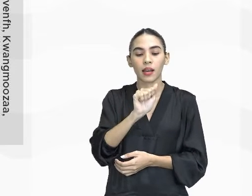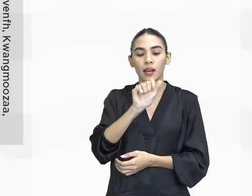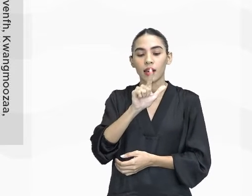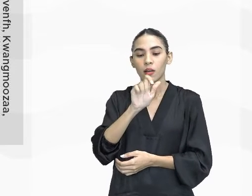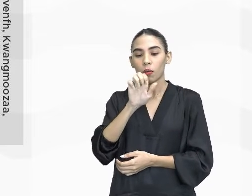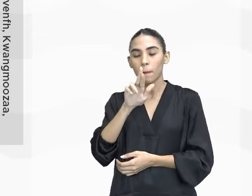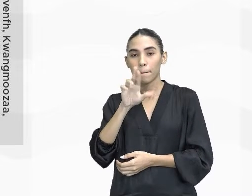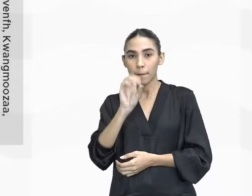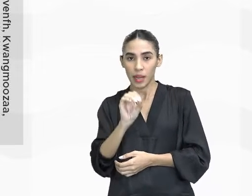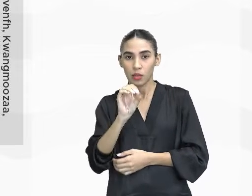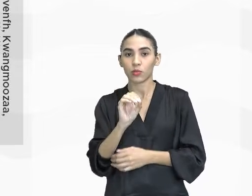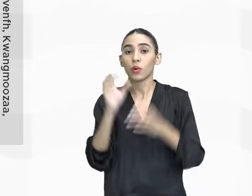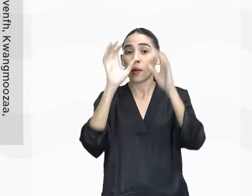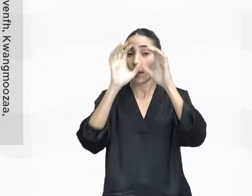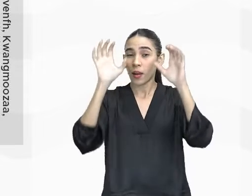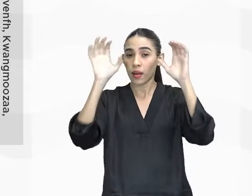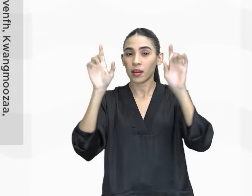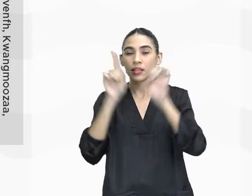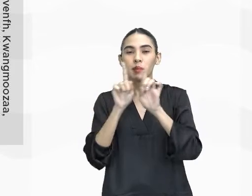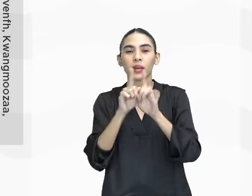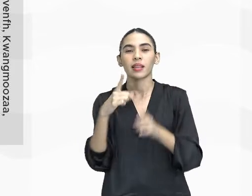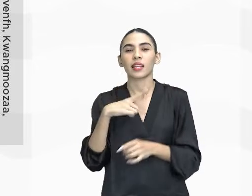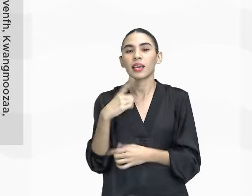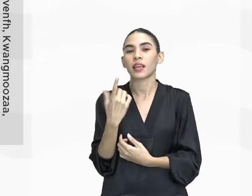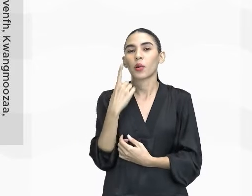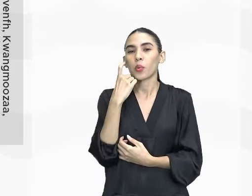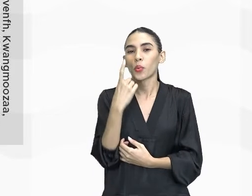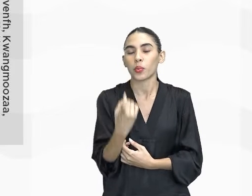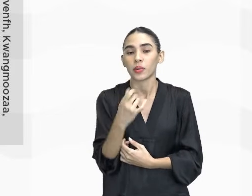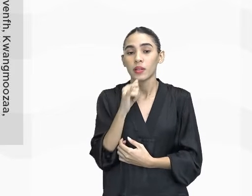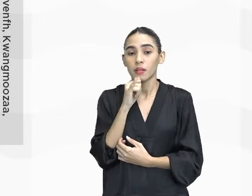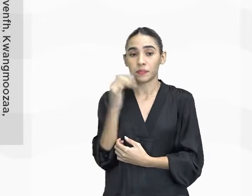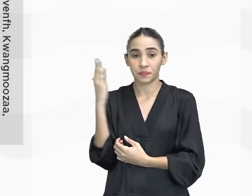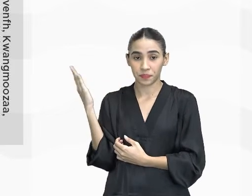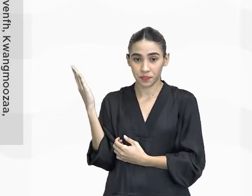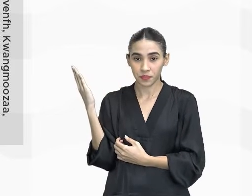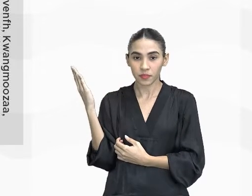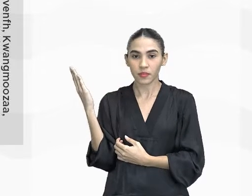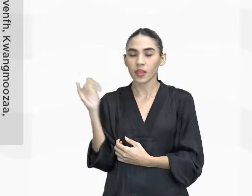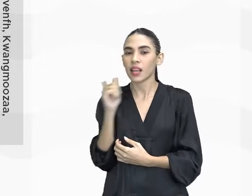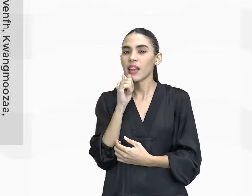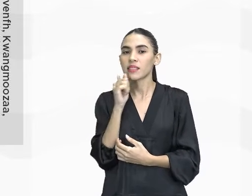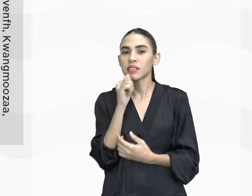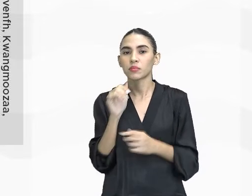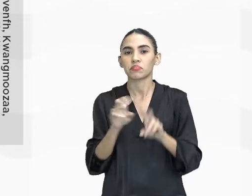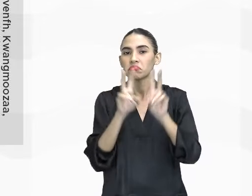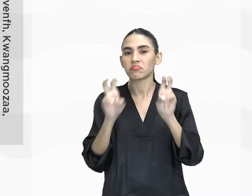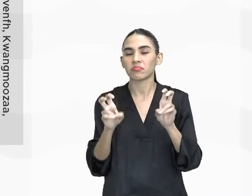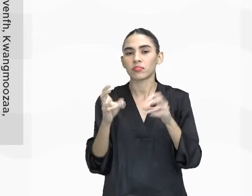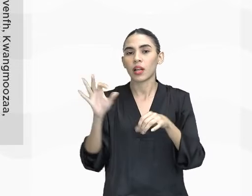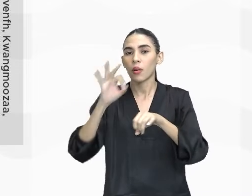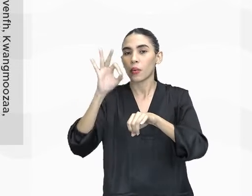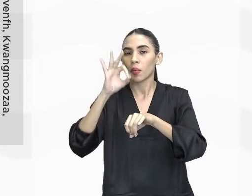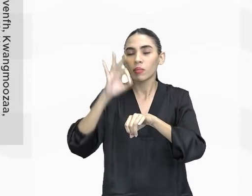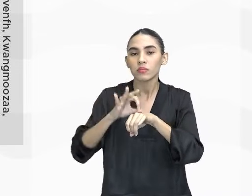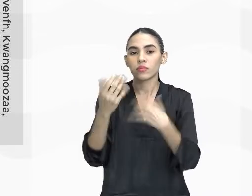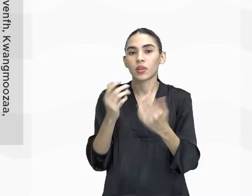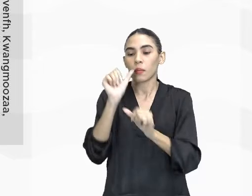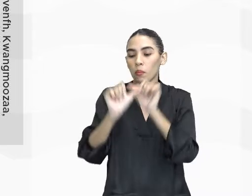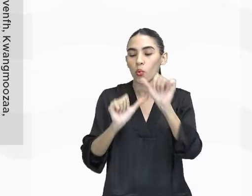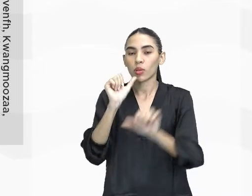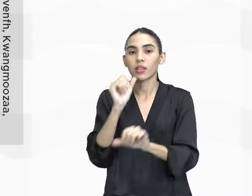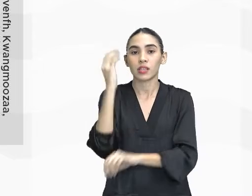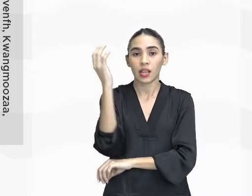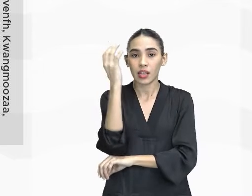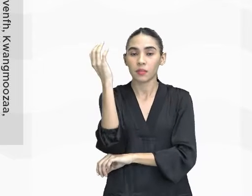do gelo marinho, e a gente tem também, olha só que curioso, surtos de insetos, né? O que teria a ver aí esses insetos com essas mudanças